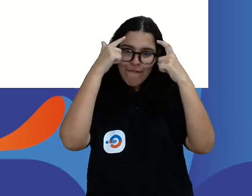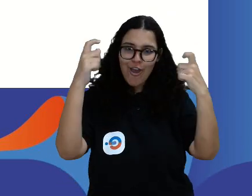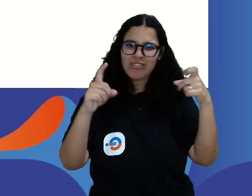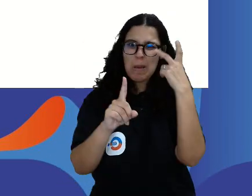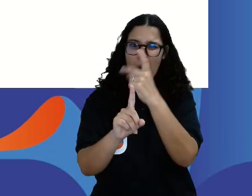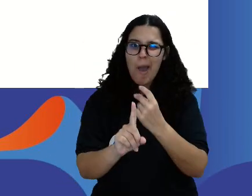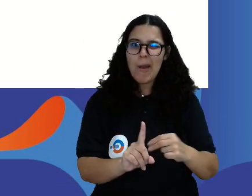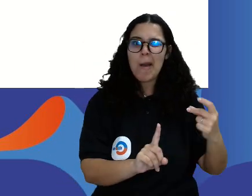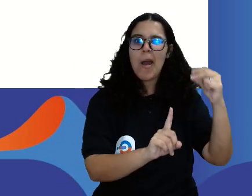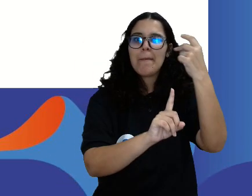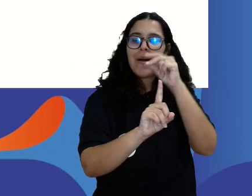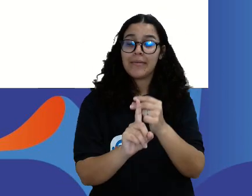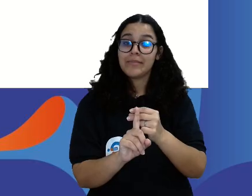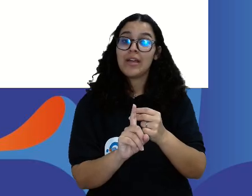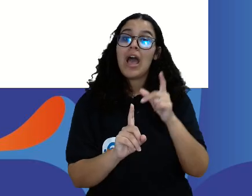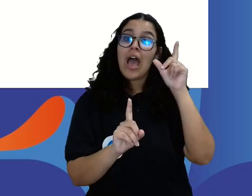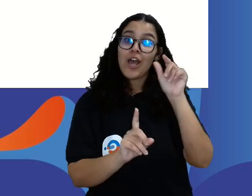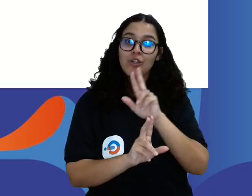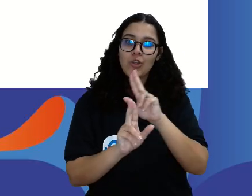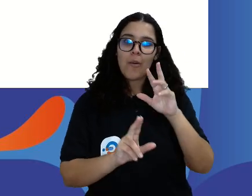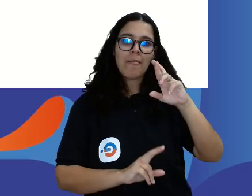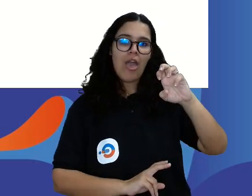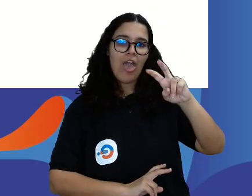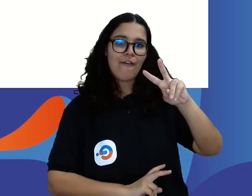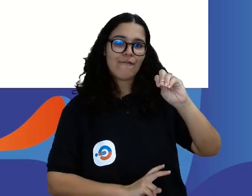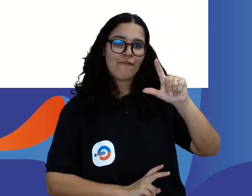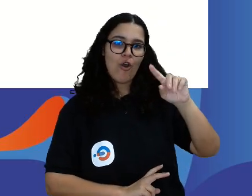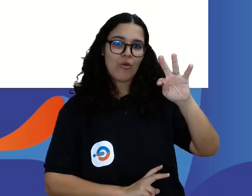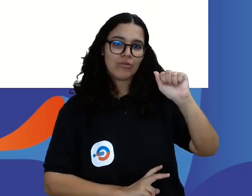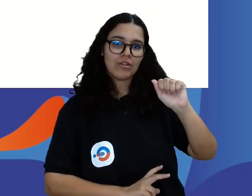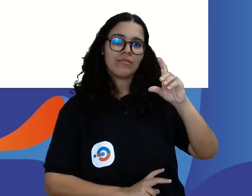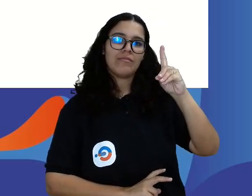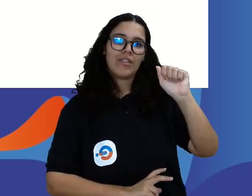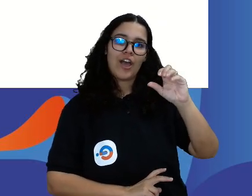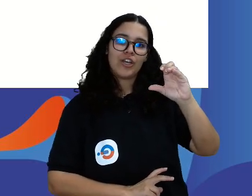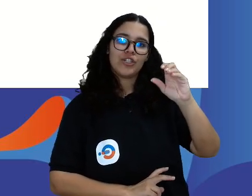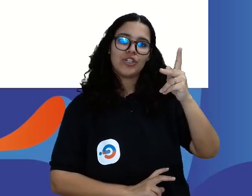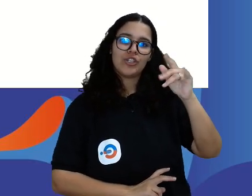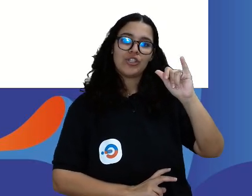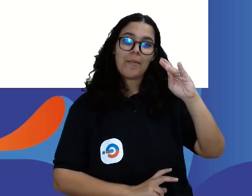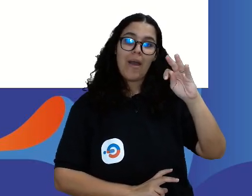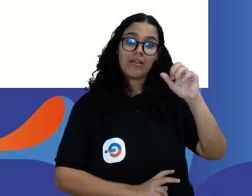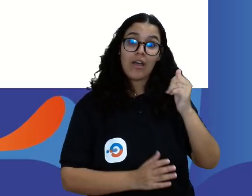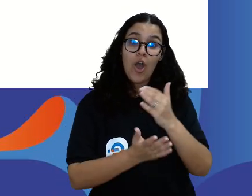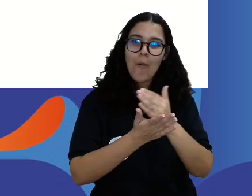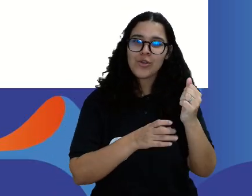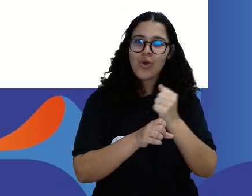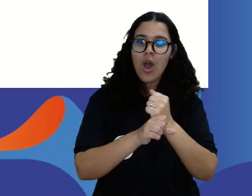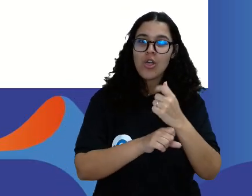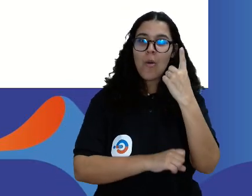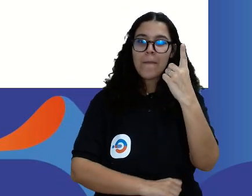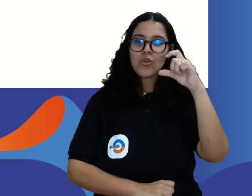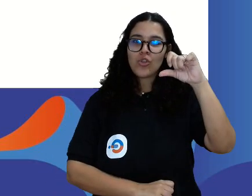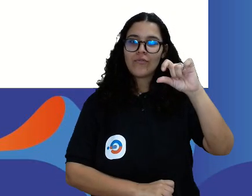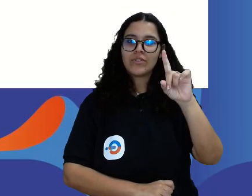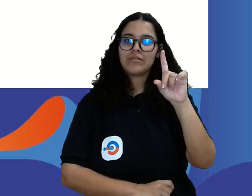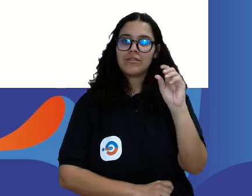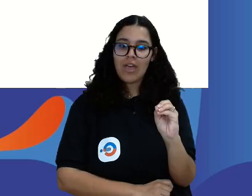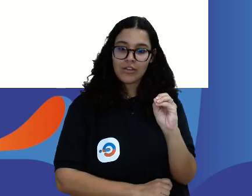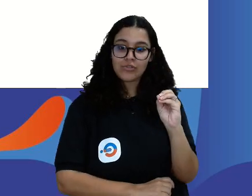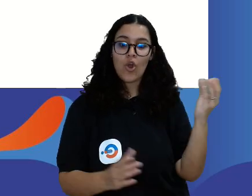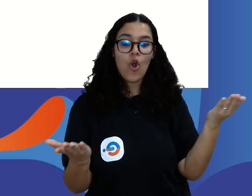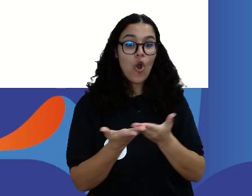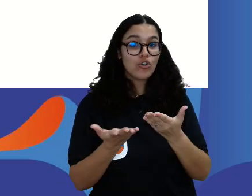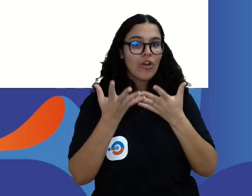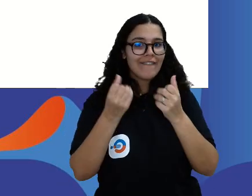sobre a revolta da Chibata, acontecida a partir do ano de 1910, que nós vamos tratar hoje. Primeira coisa